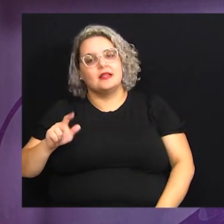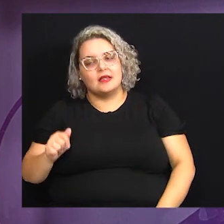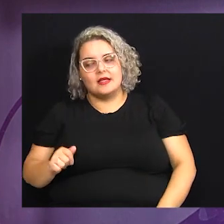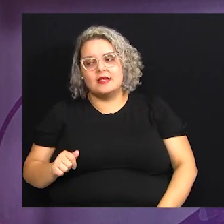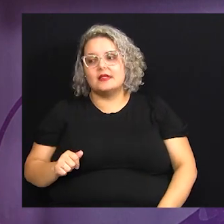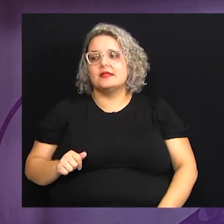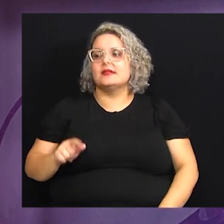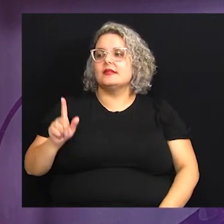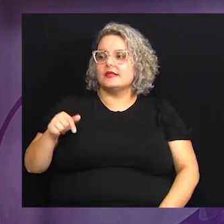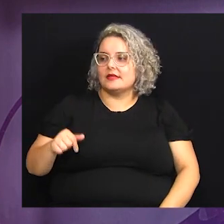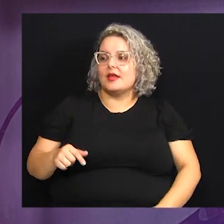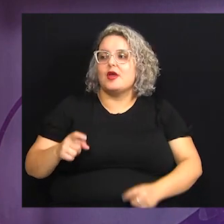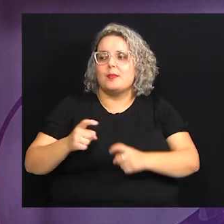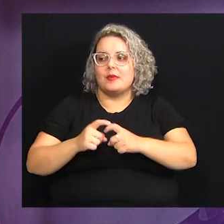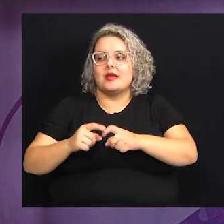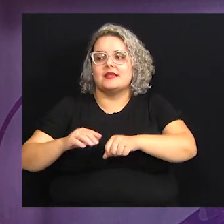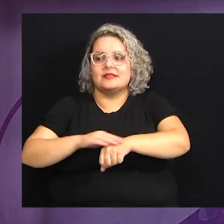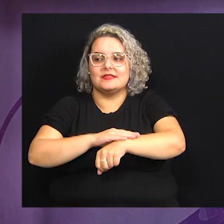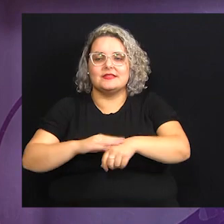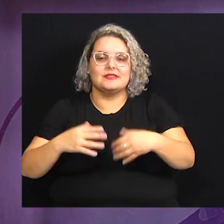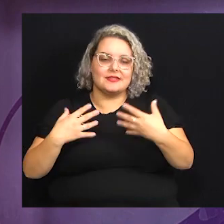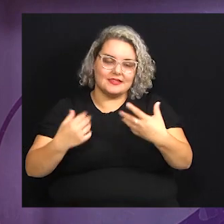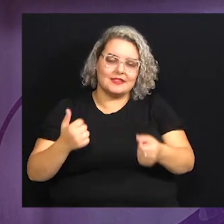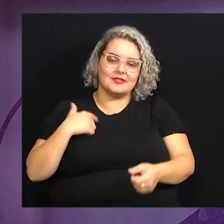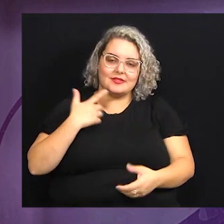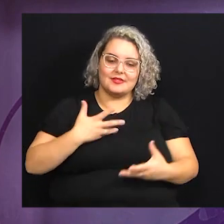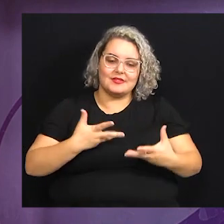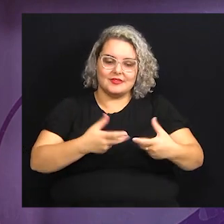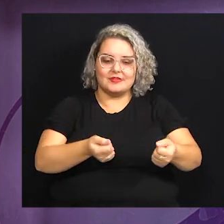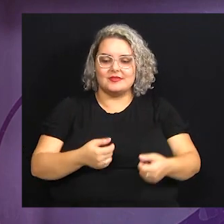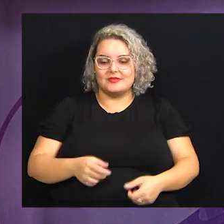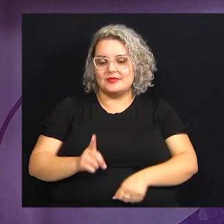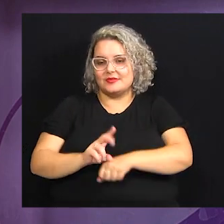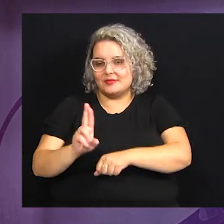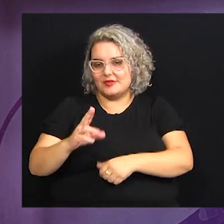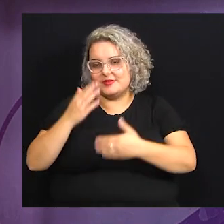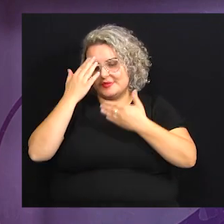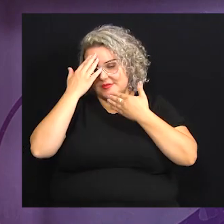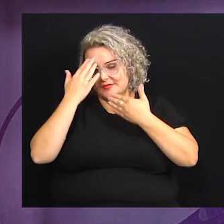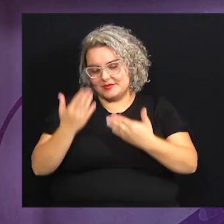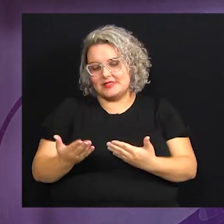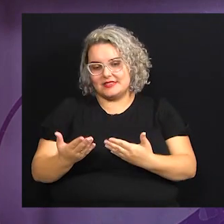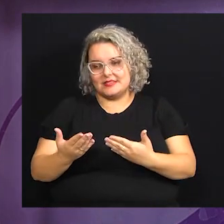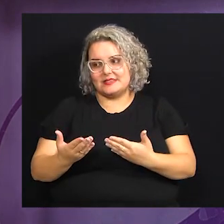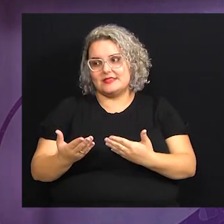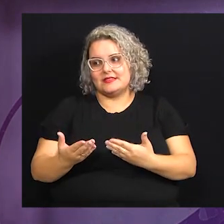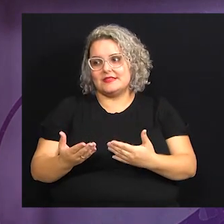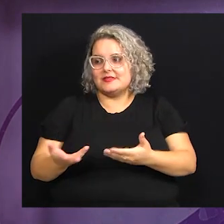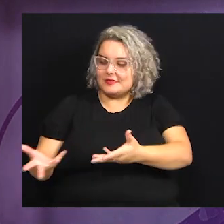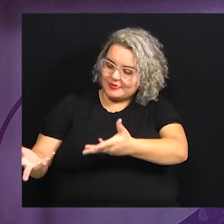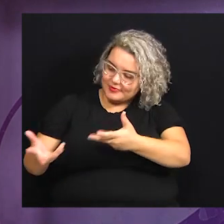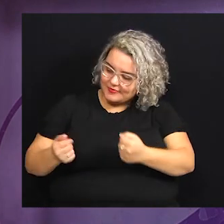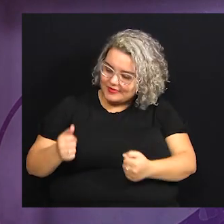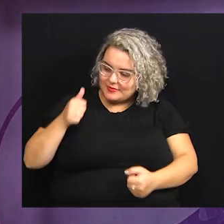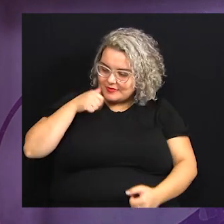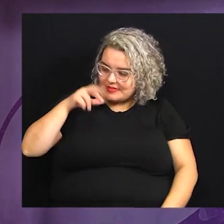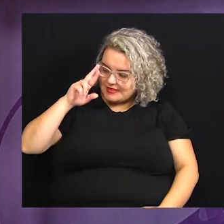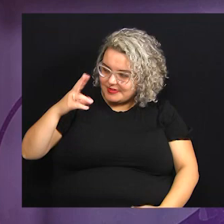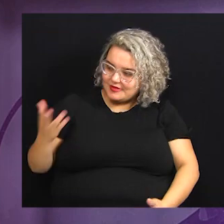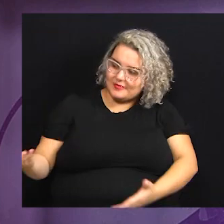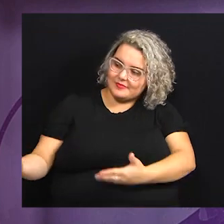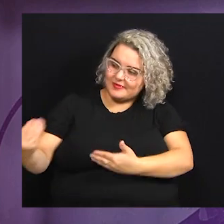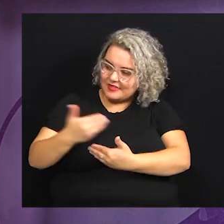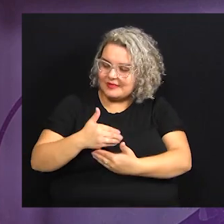Filete Arruda, ela que é dermatologista e aceitou o nosso convite. Doutora, mais uma vez, muito obrigada aqui e fica o convite para a senhora